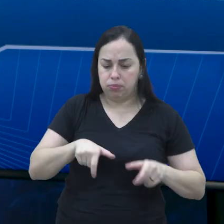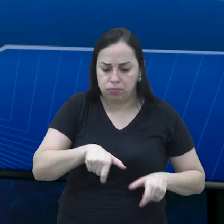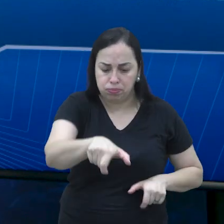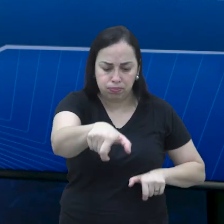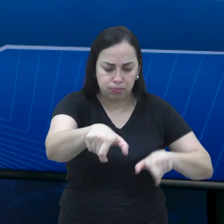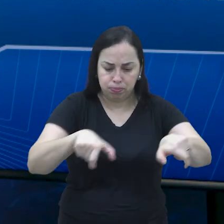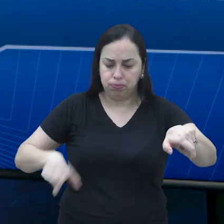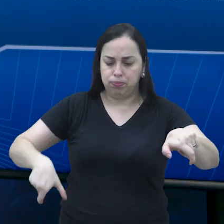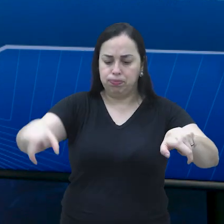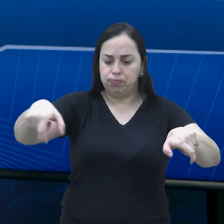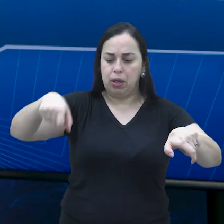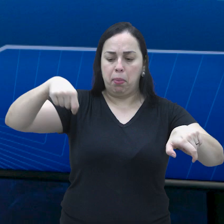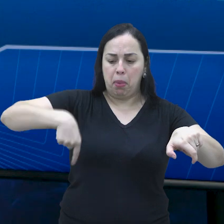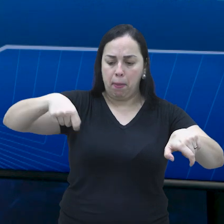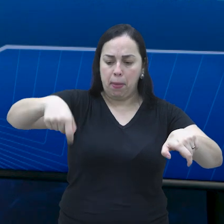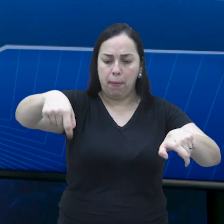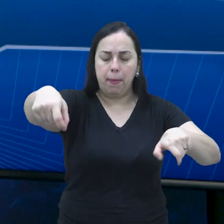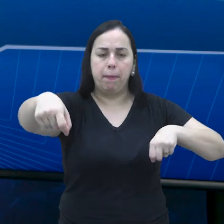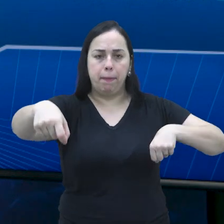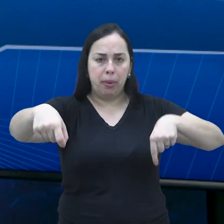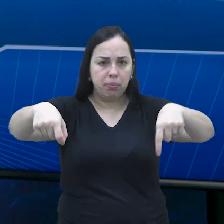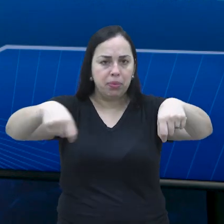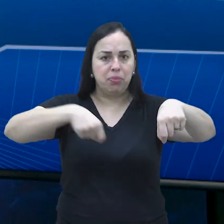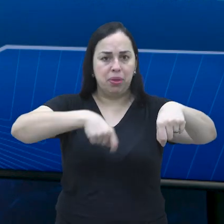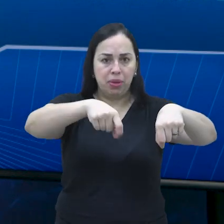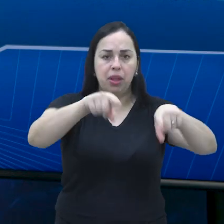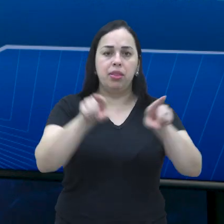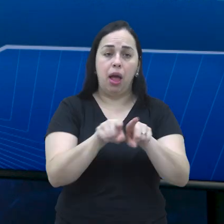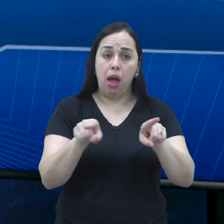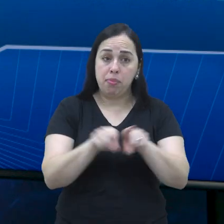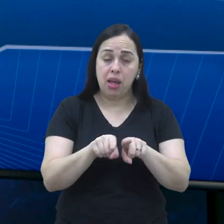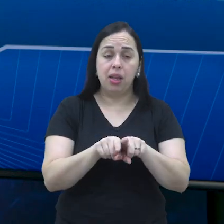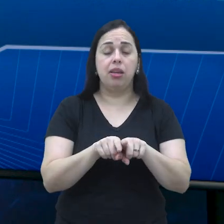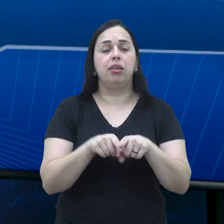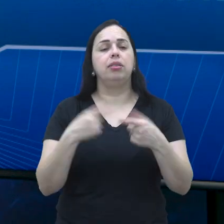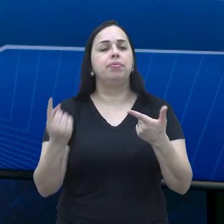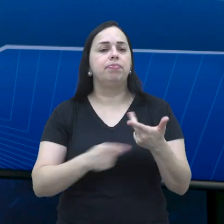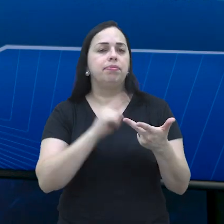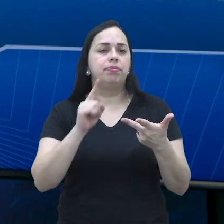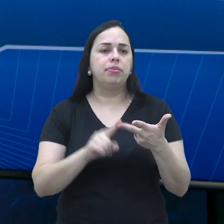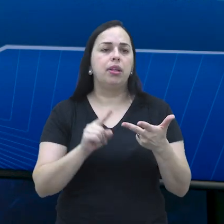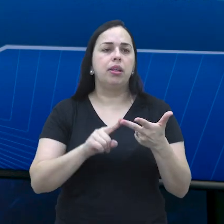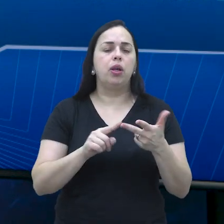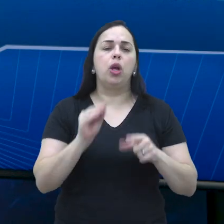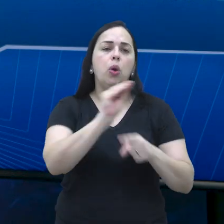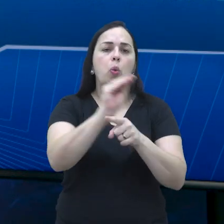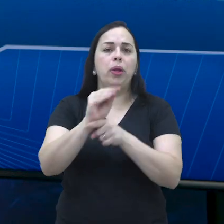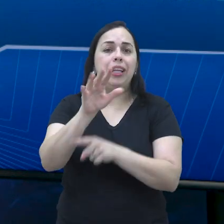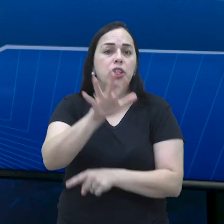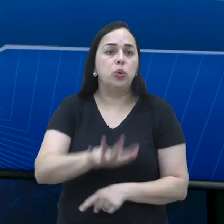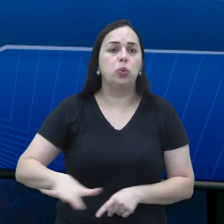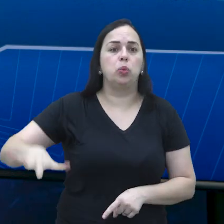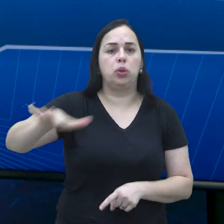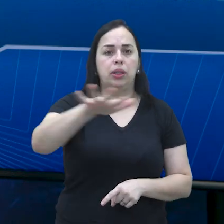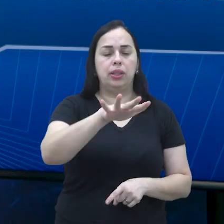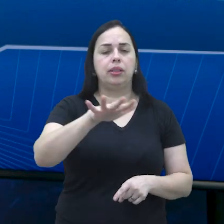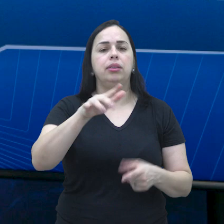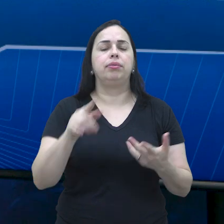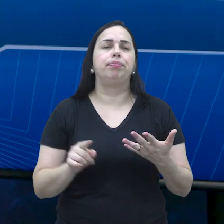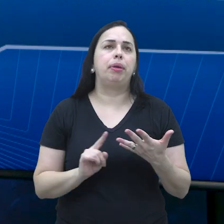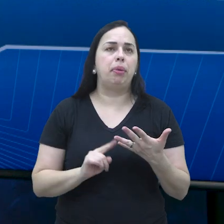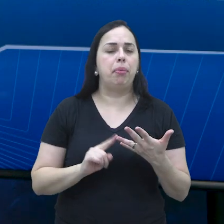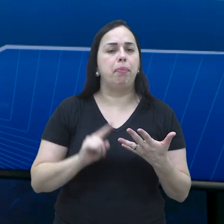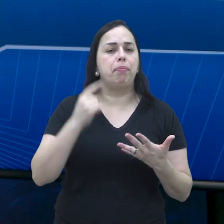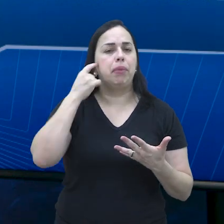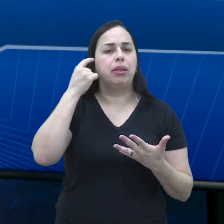o plantio de mudas, né, a regeneração, a preservação da vegetação de modo geral. E a gente pode pensar em